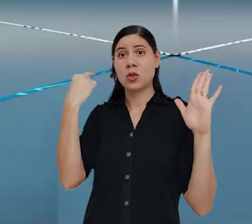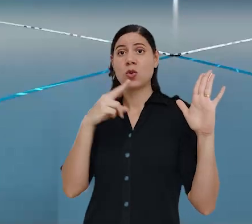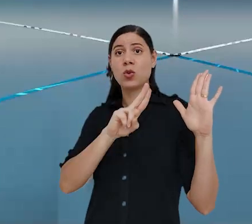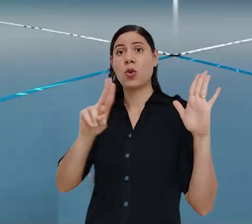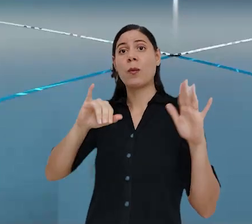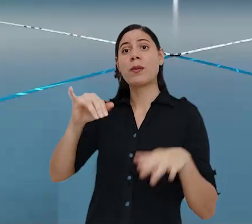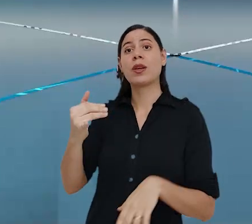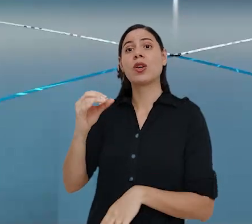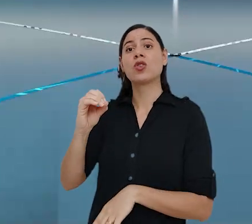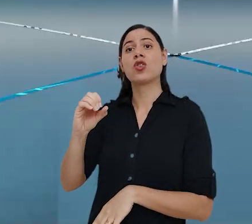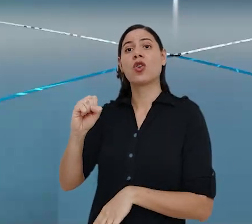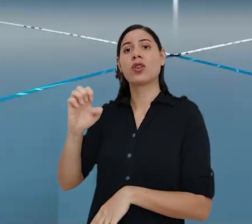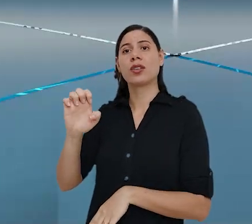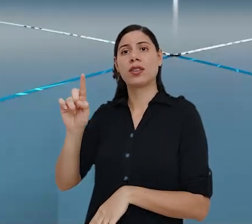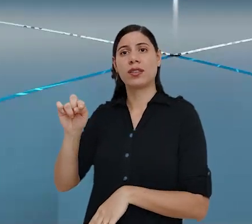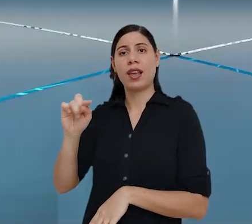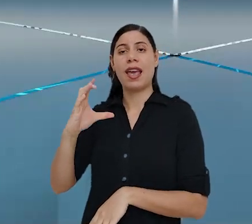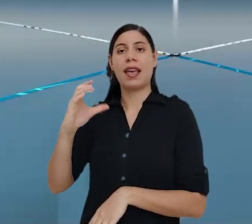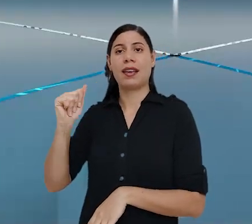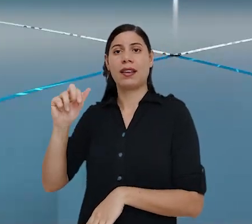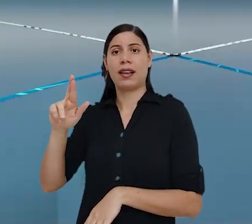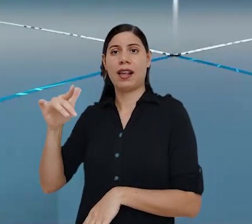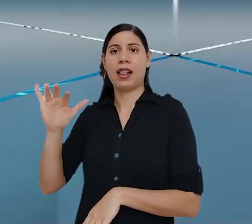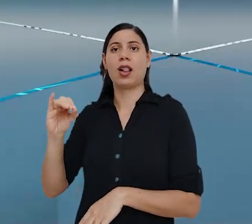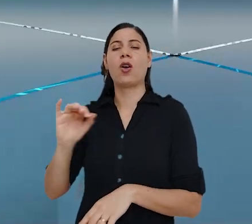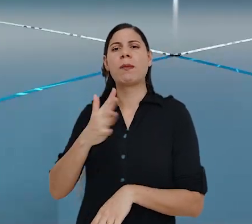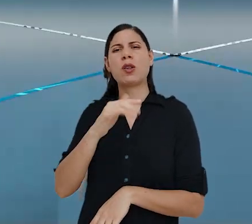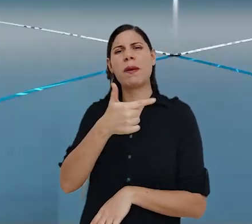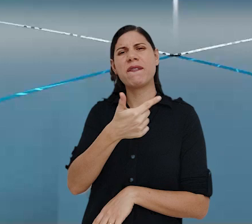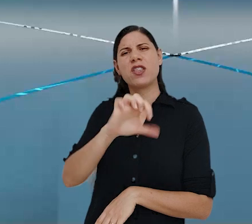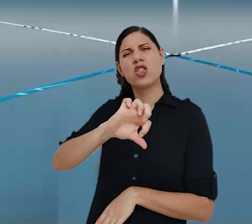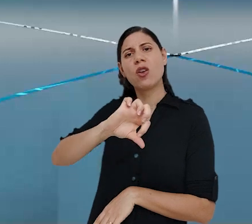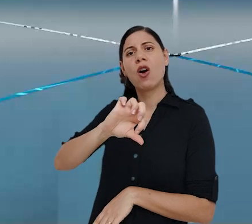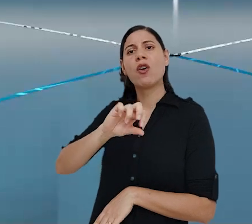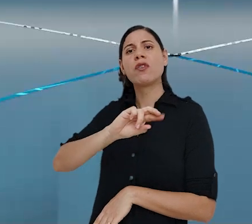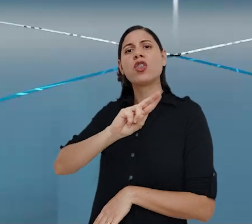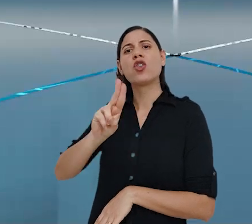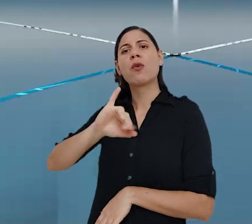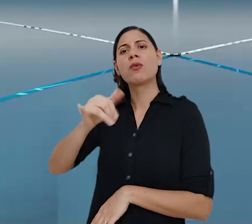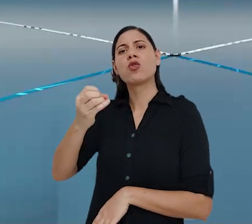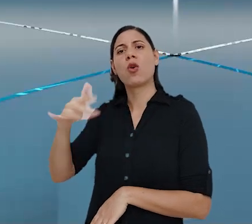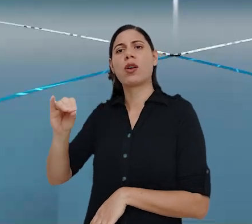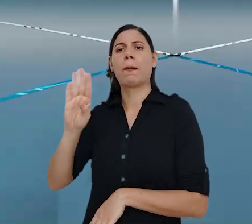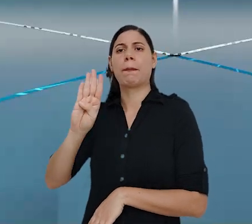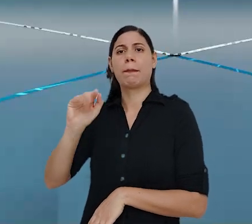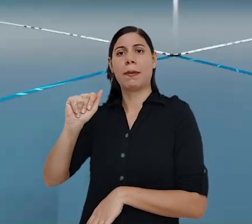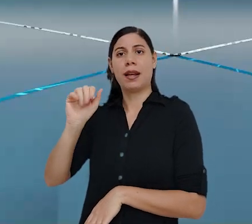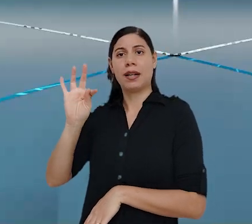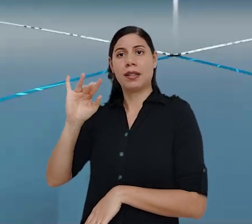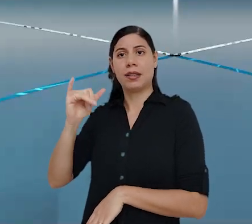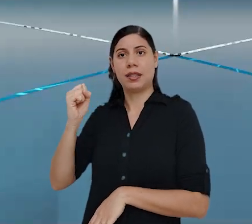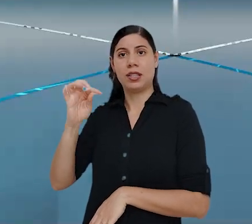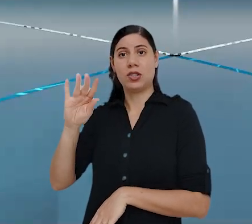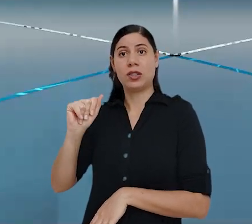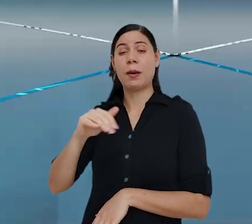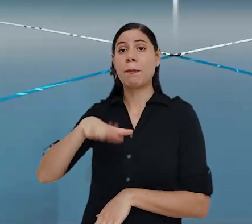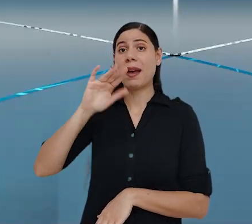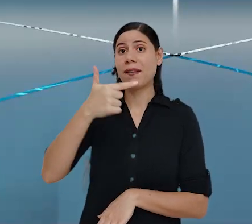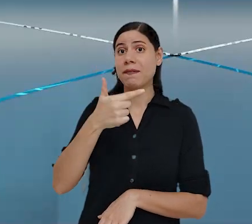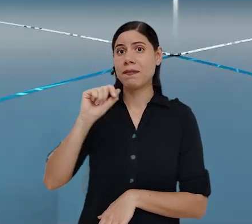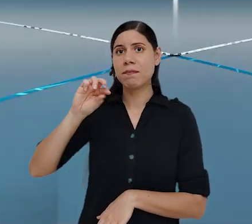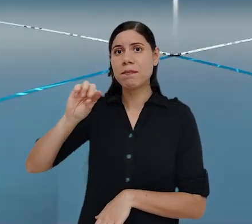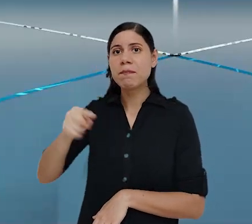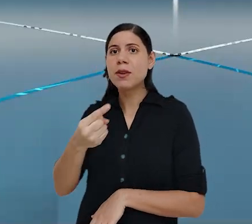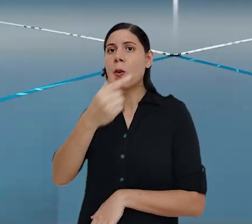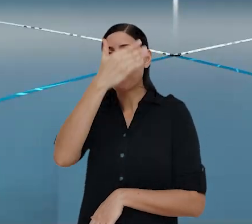chamadas José Carlos da Silva, perto de 29 mil com o nome João Batista da Silva. E passam de 20 mil as pessoas que